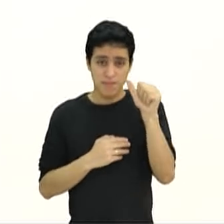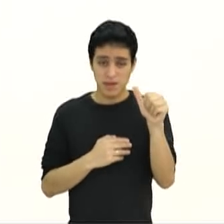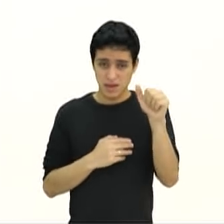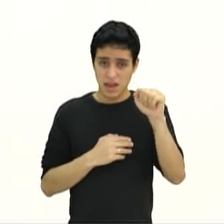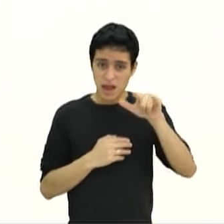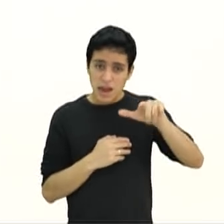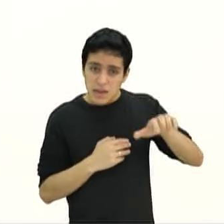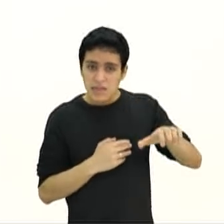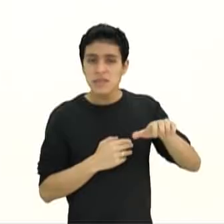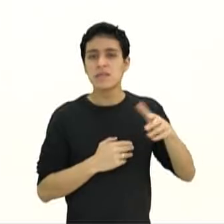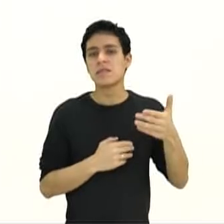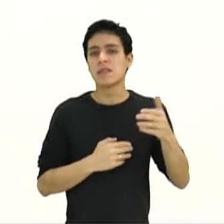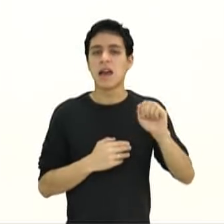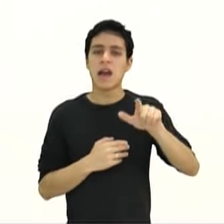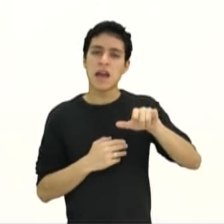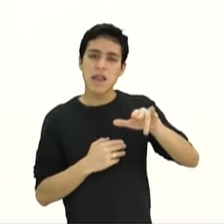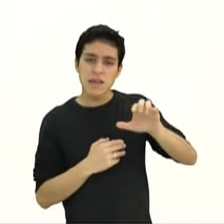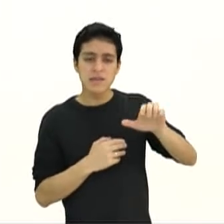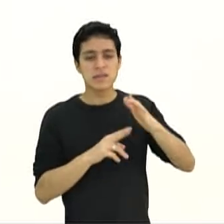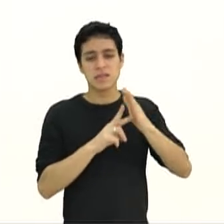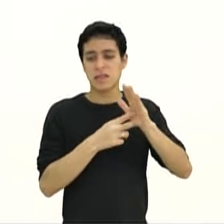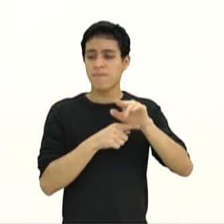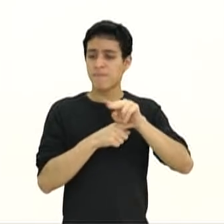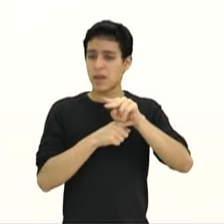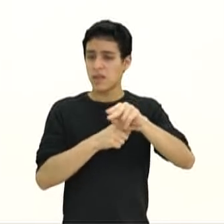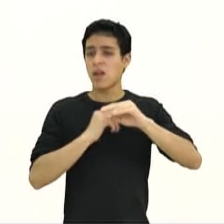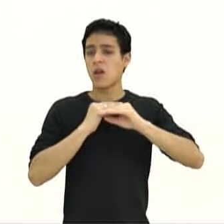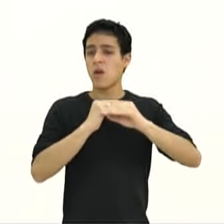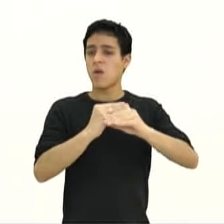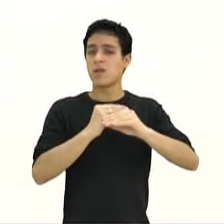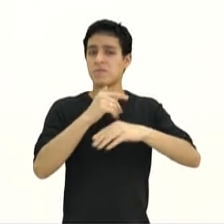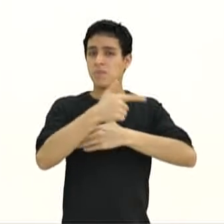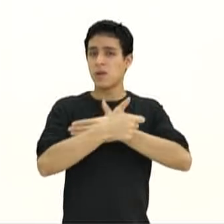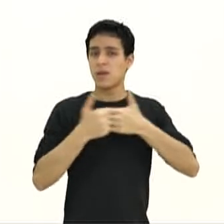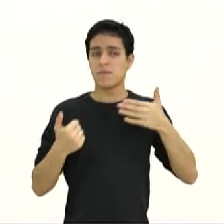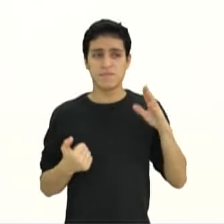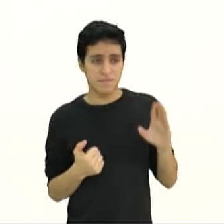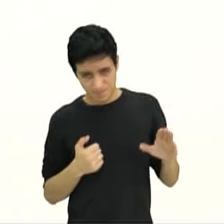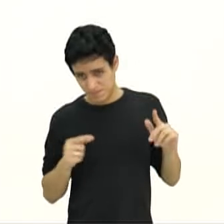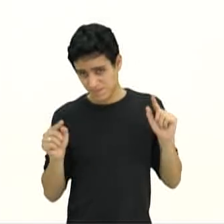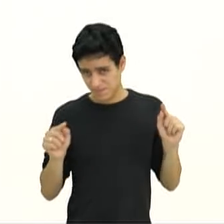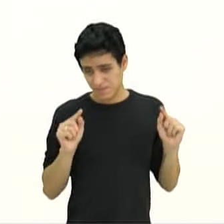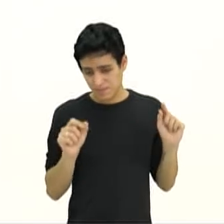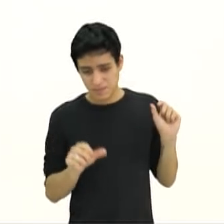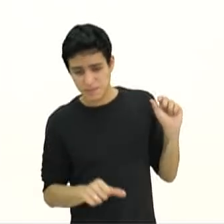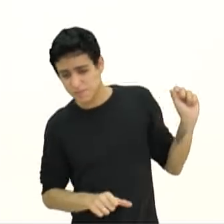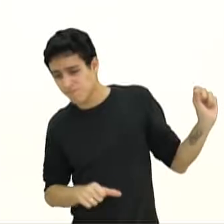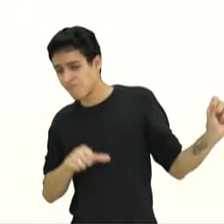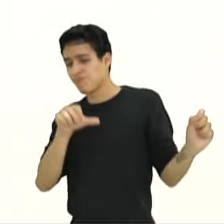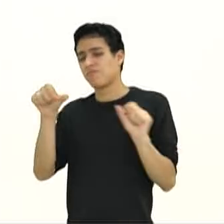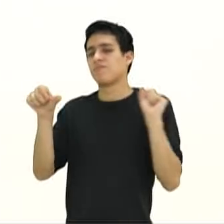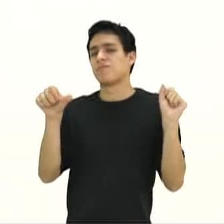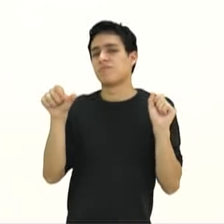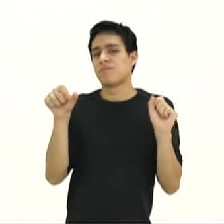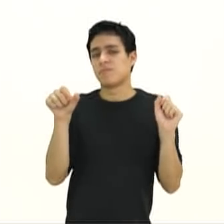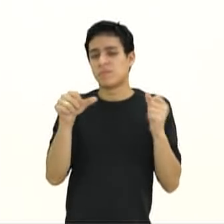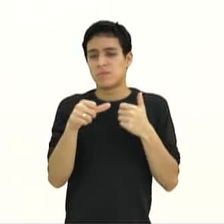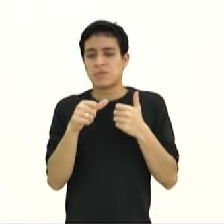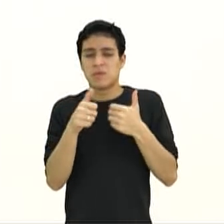propõe, letra A, uma preservação a favor da ordem moral. Letra B, uma alteração contra a ordem